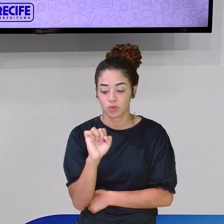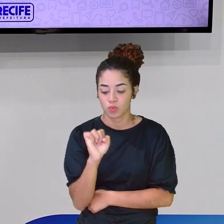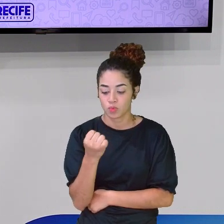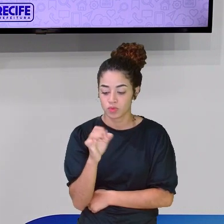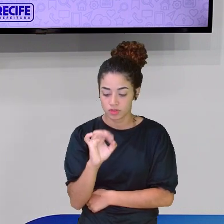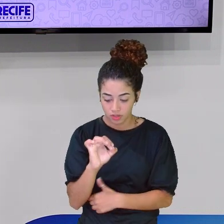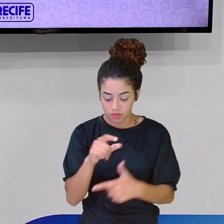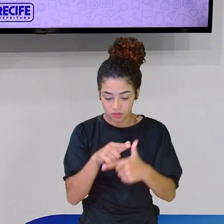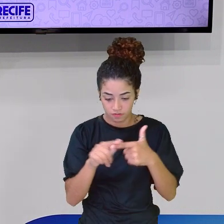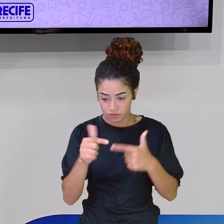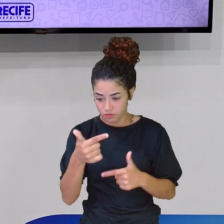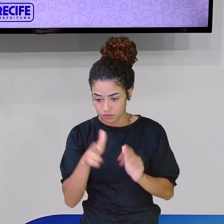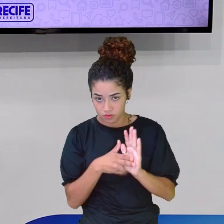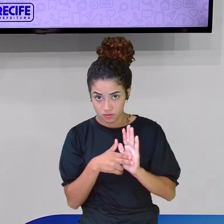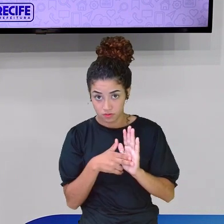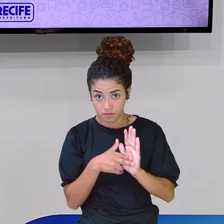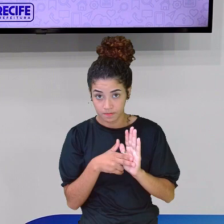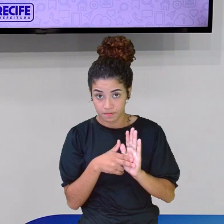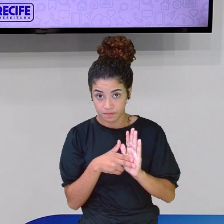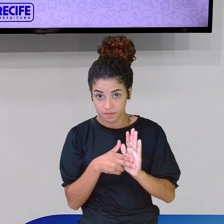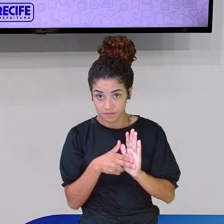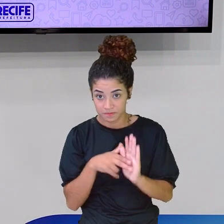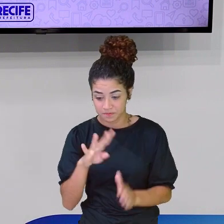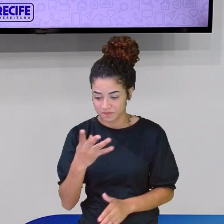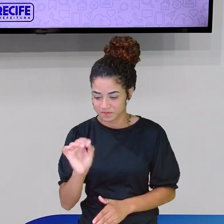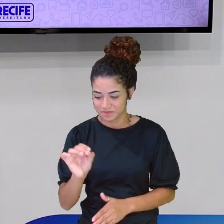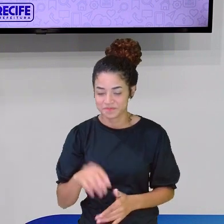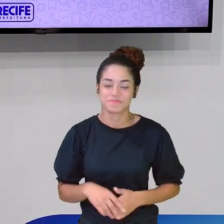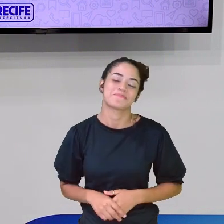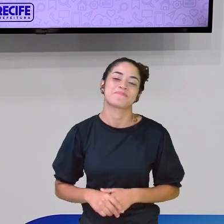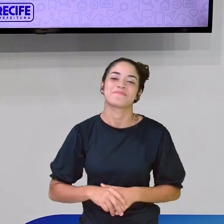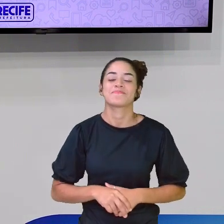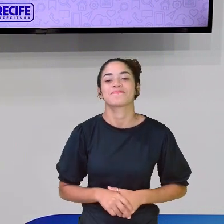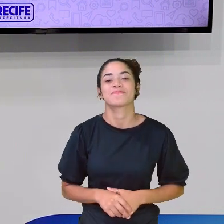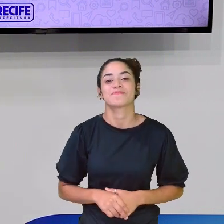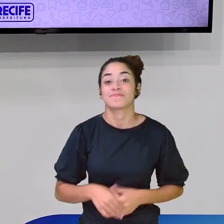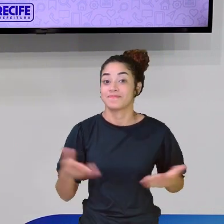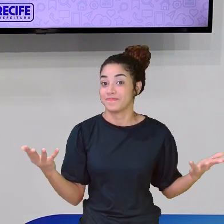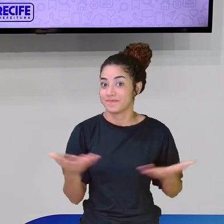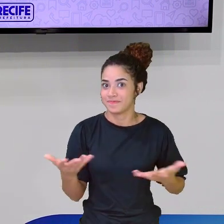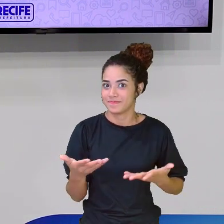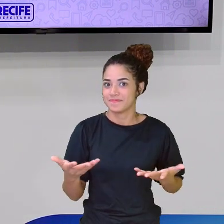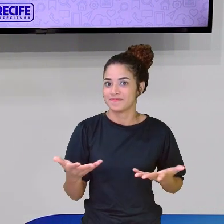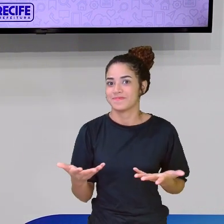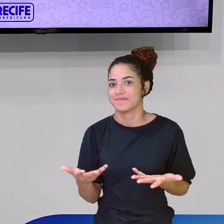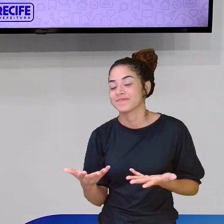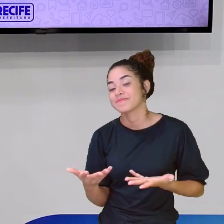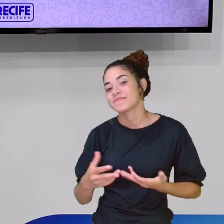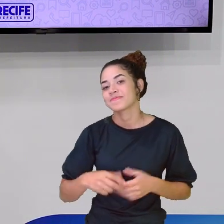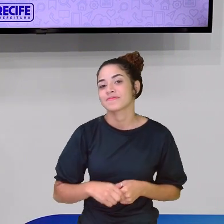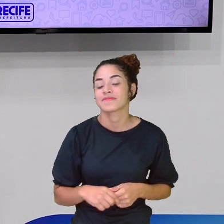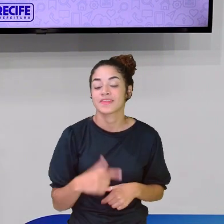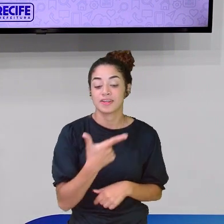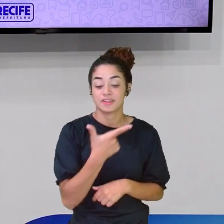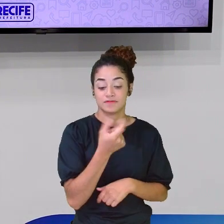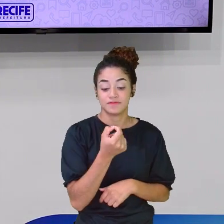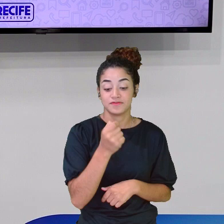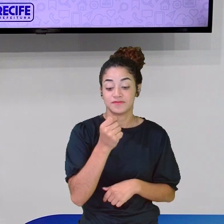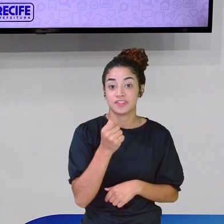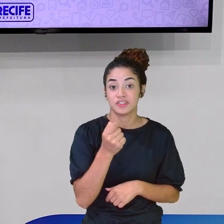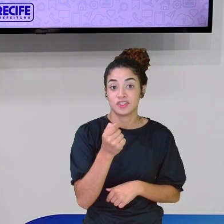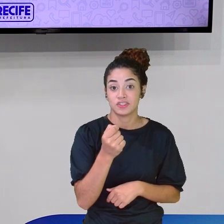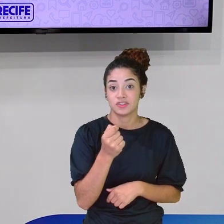80 dividido por 2, 40. E agora, professora, 20